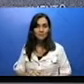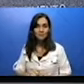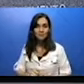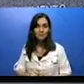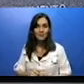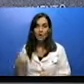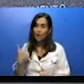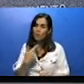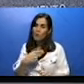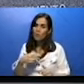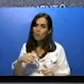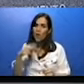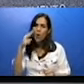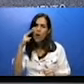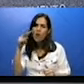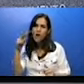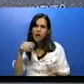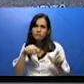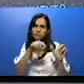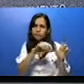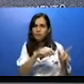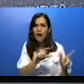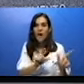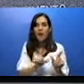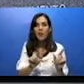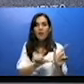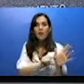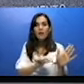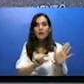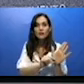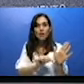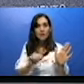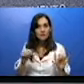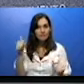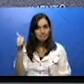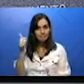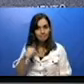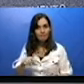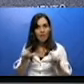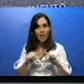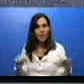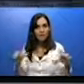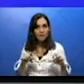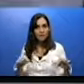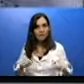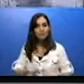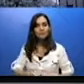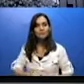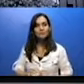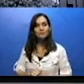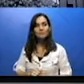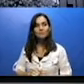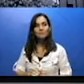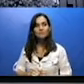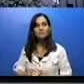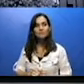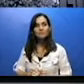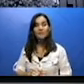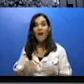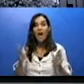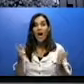vamos nos orientar por aquela legenda tá bom e vamos seguir em frente